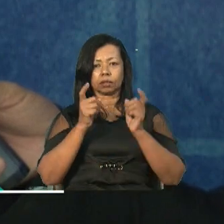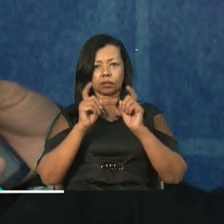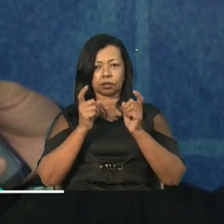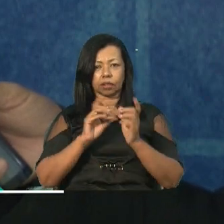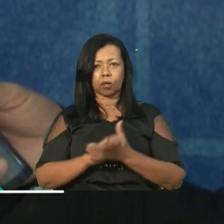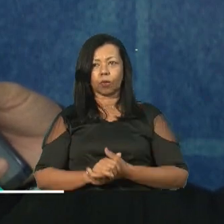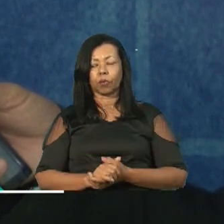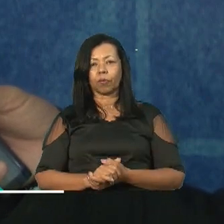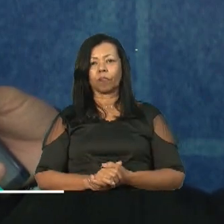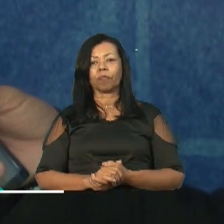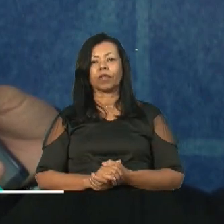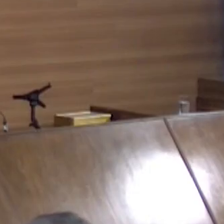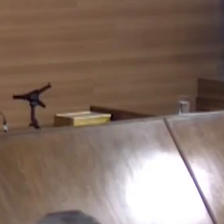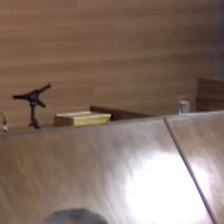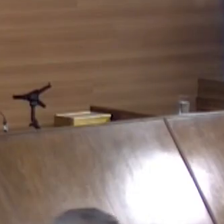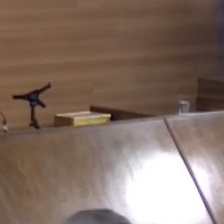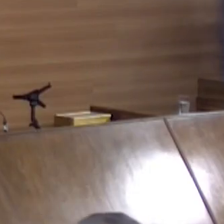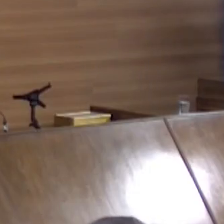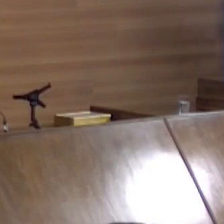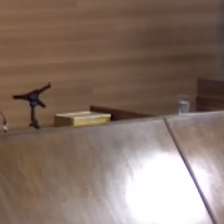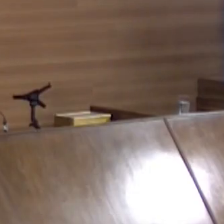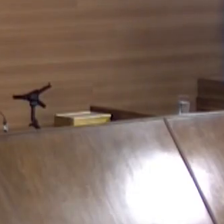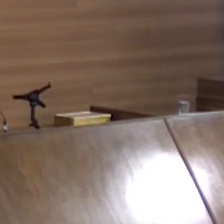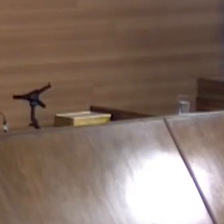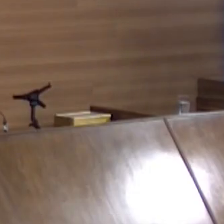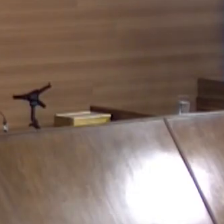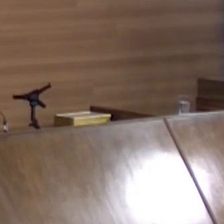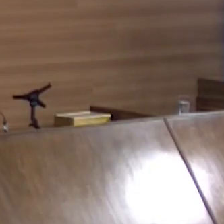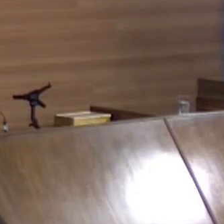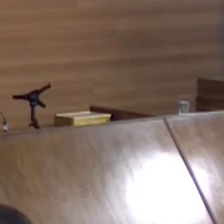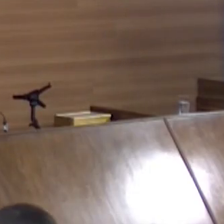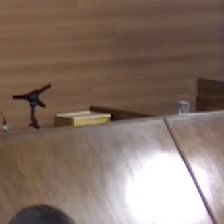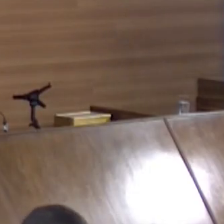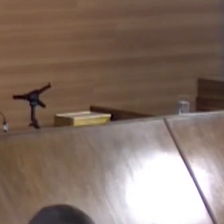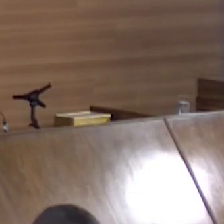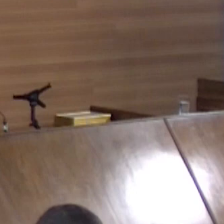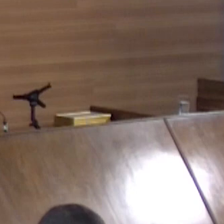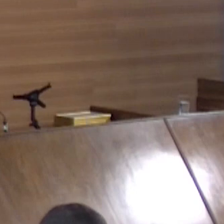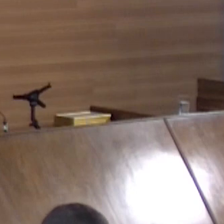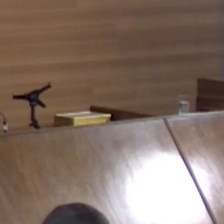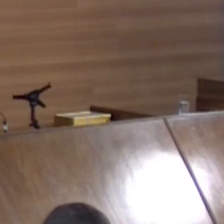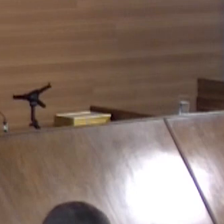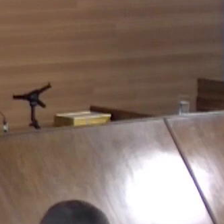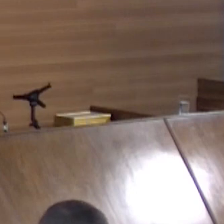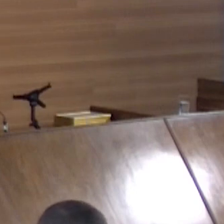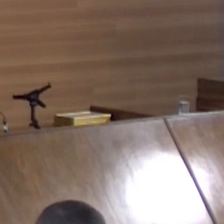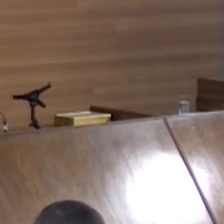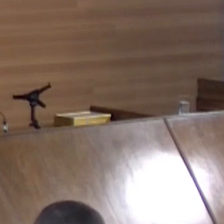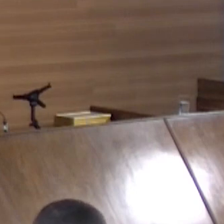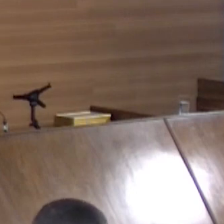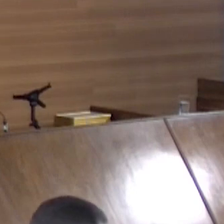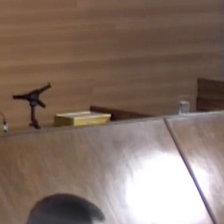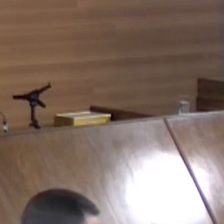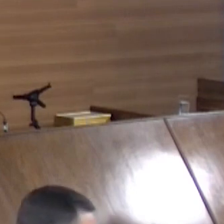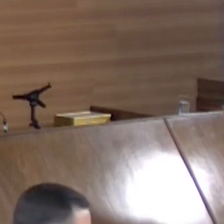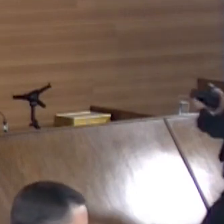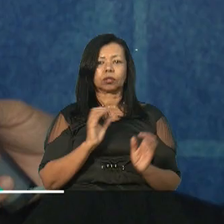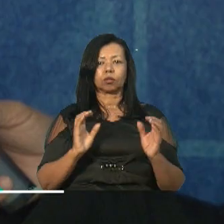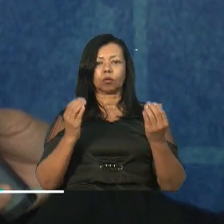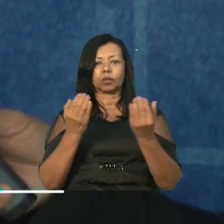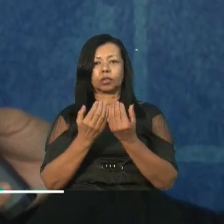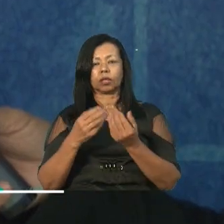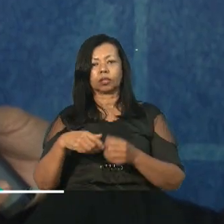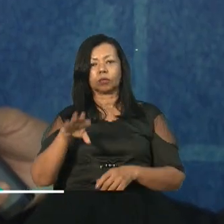sessão, que para além de celebrar o Dia de Portugal, também homenageou tantas pessoas importantes da nossa